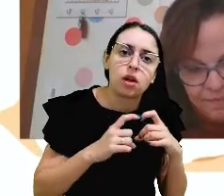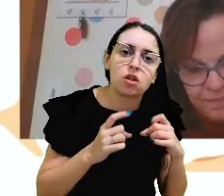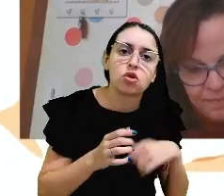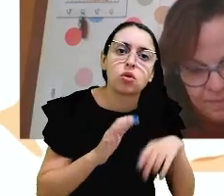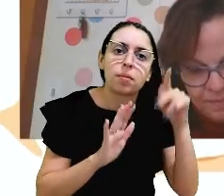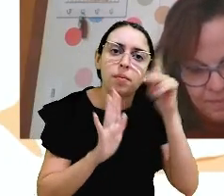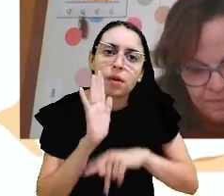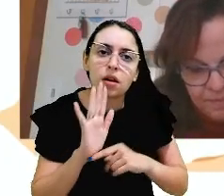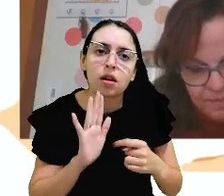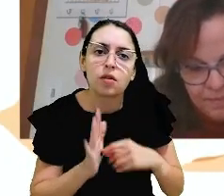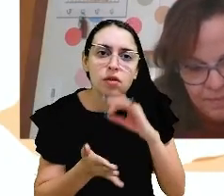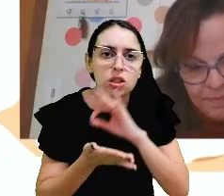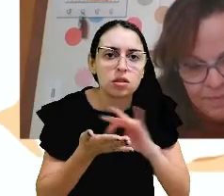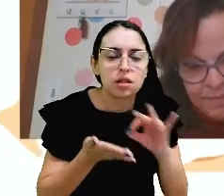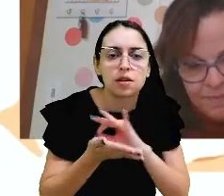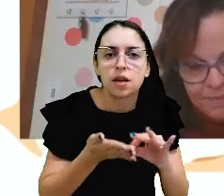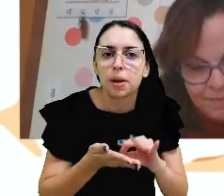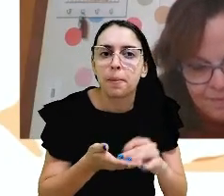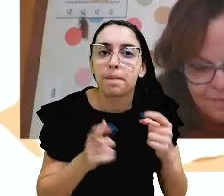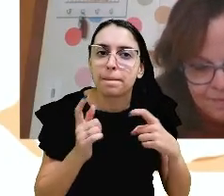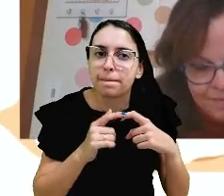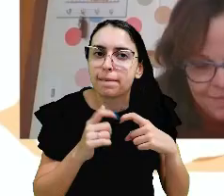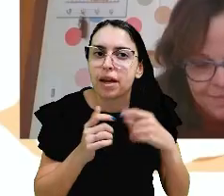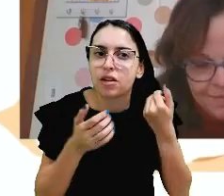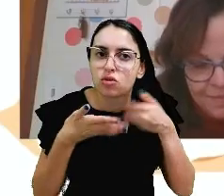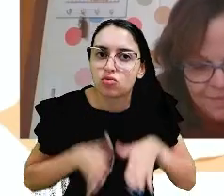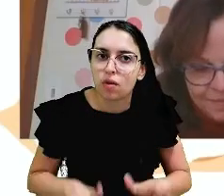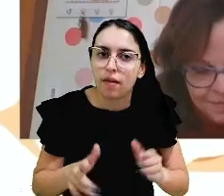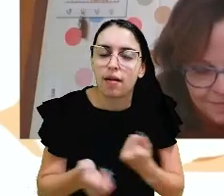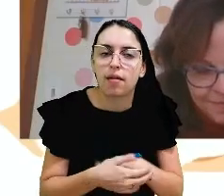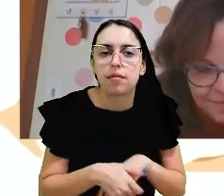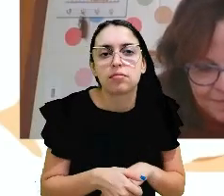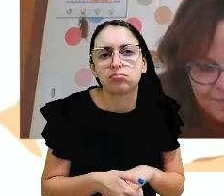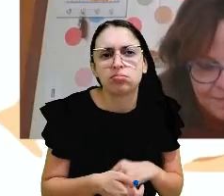escrita pelos próprios médicos que fazem o parto. Então,